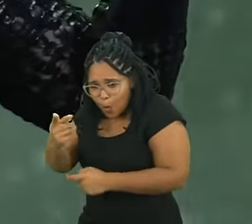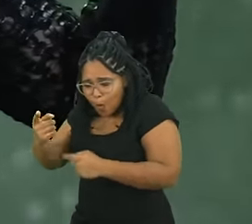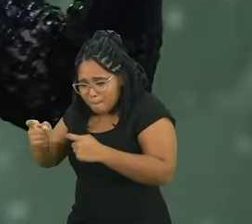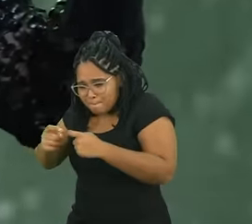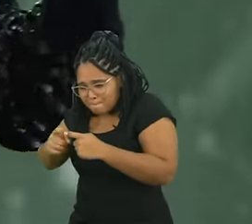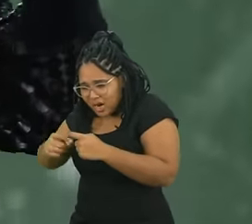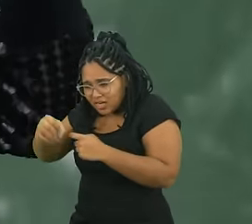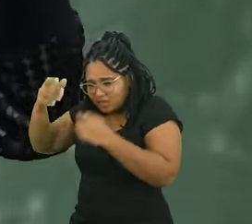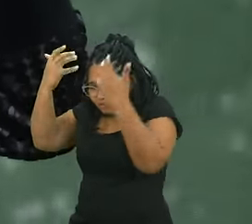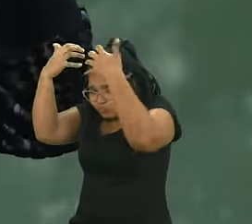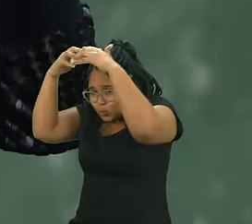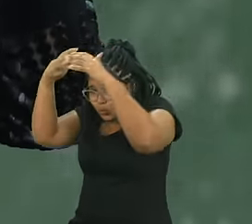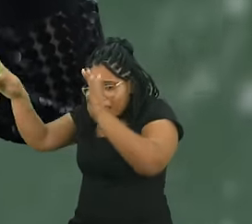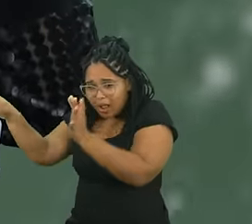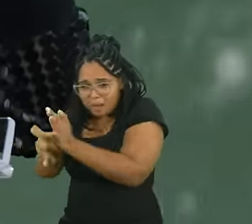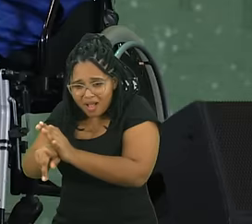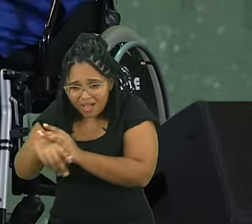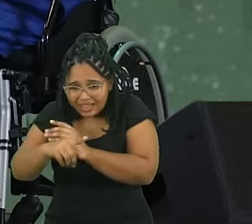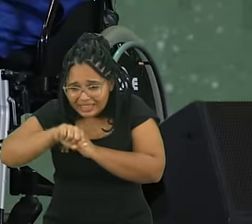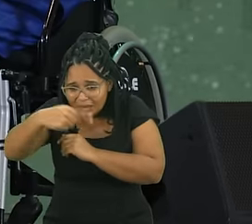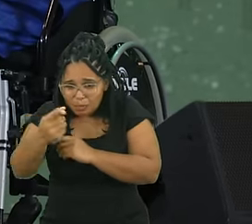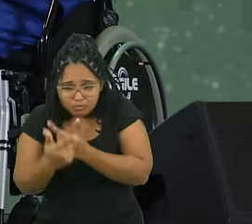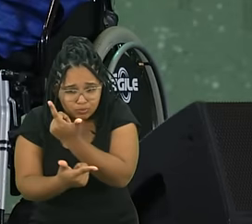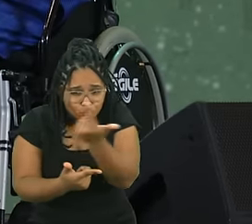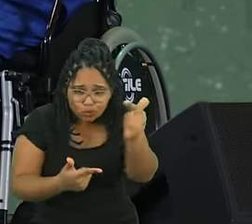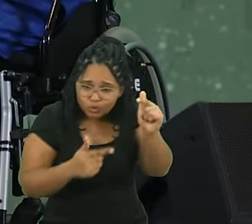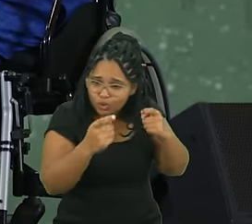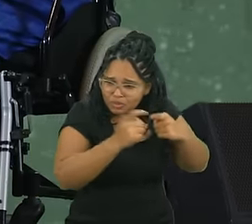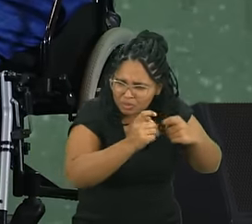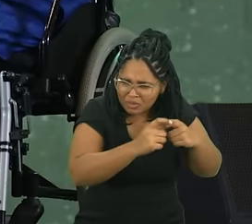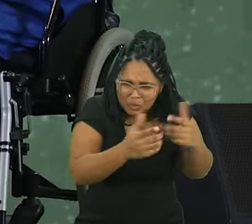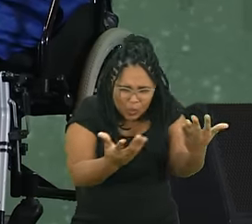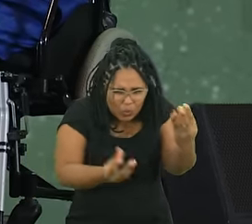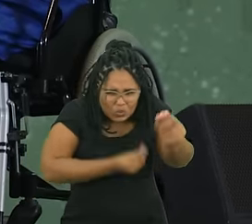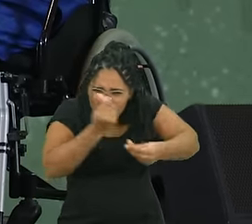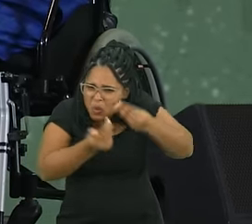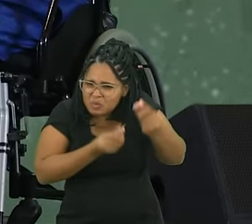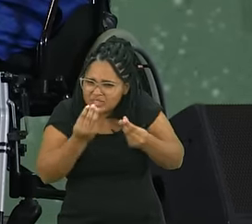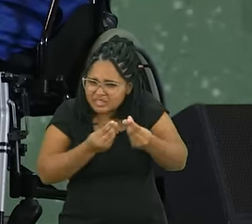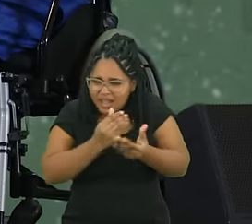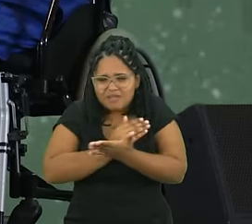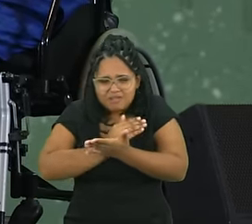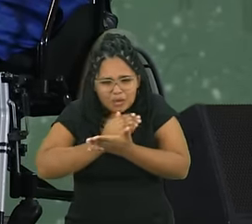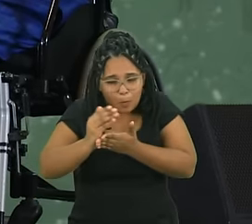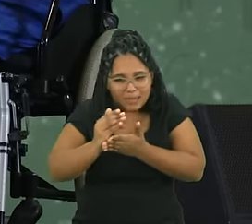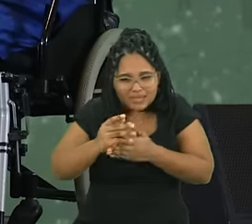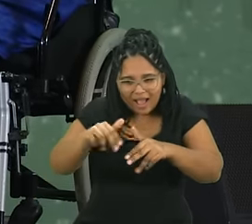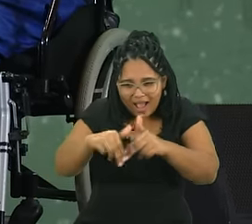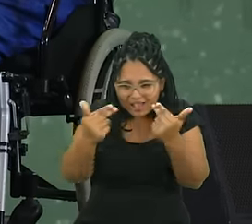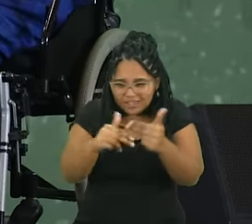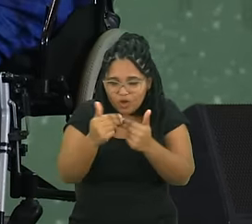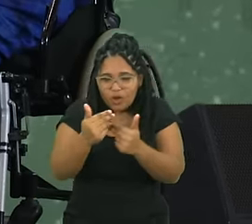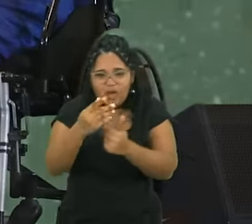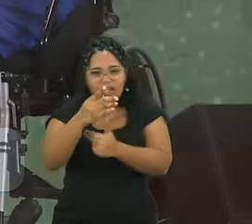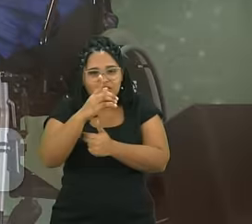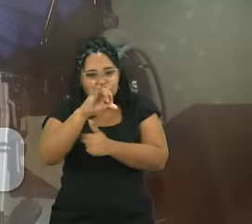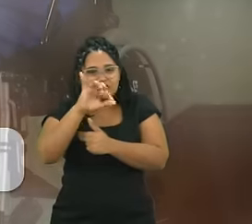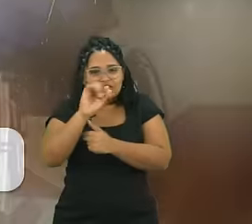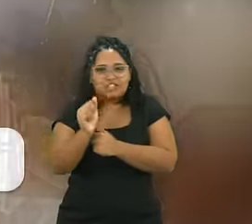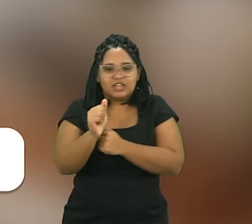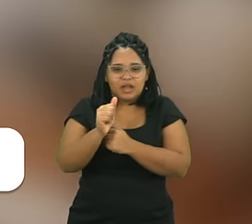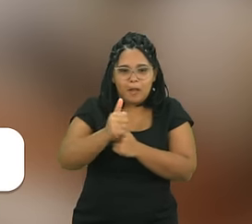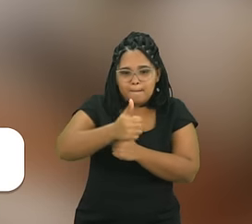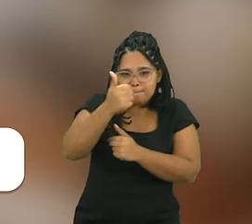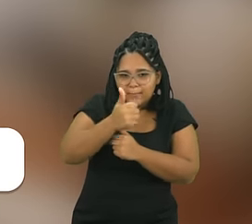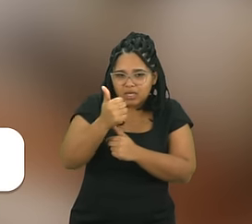ver a primeira cirurgia realizada no dia 5 de julho de 2023. Esta é a